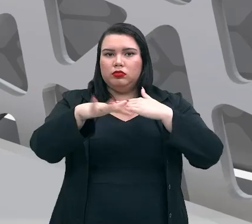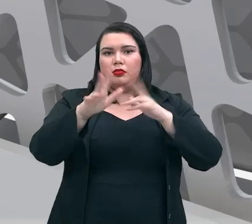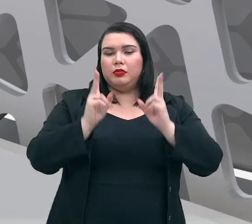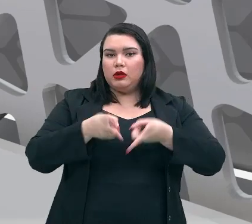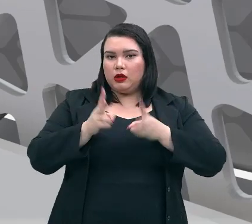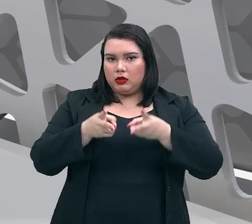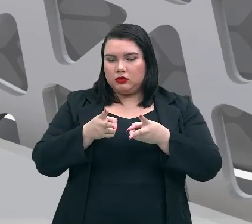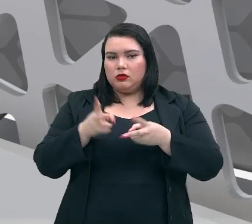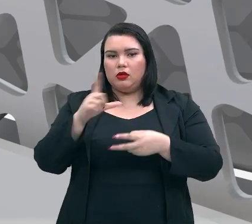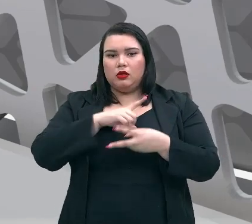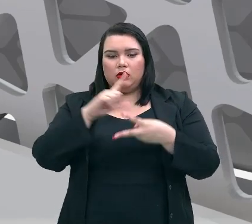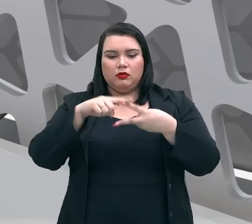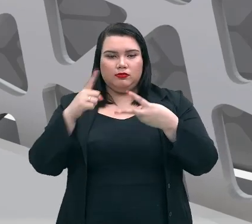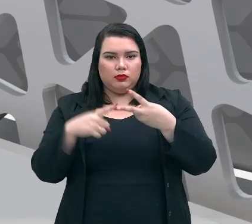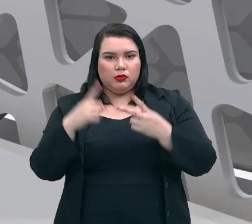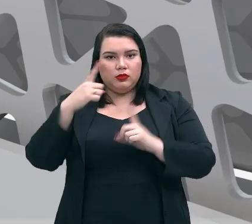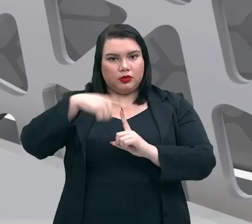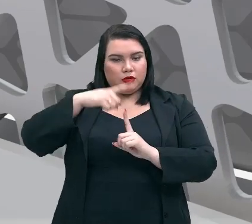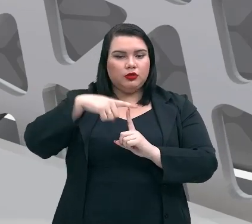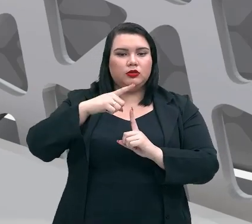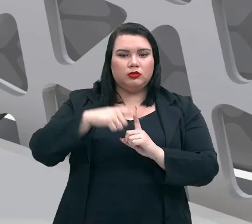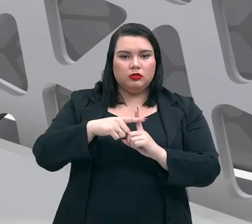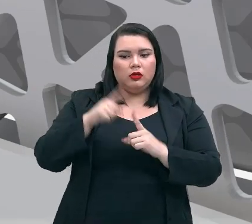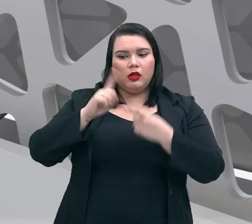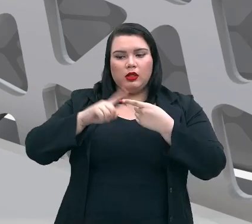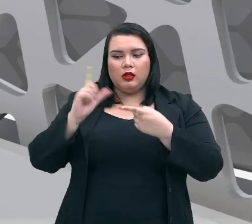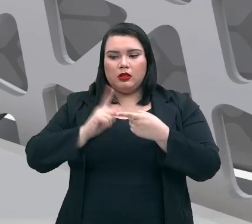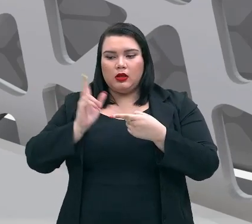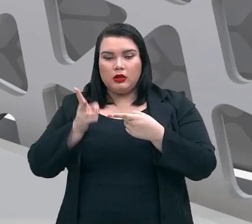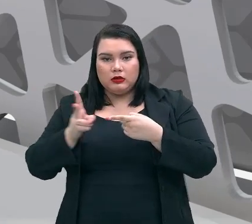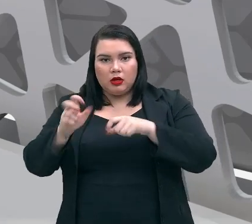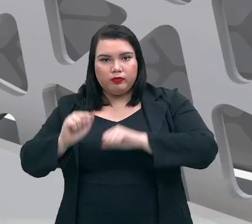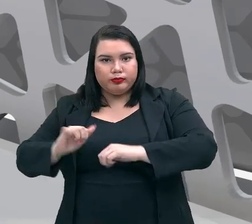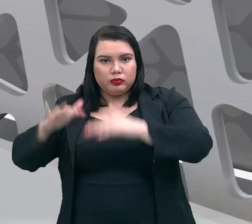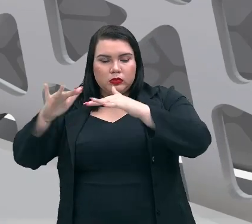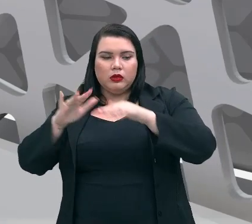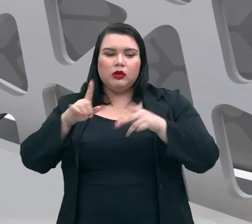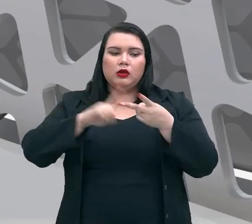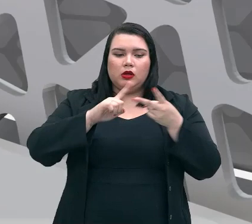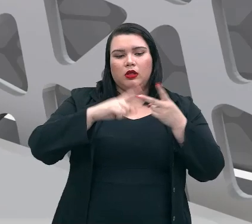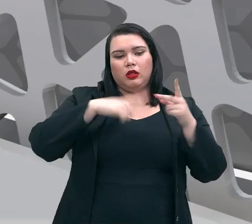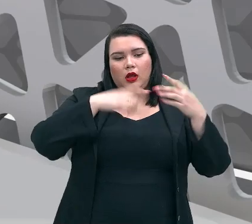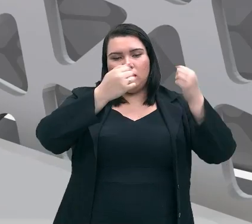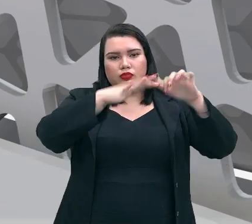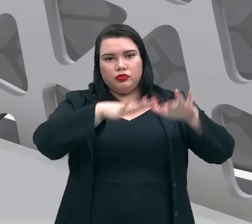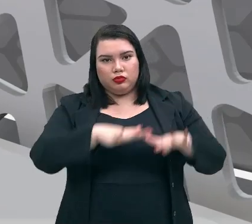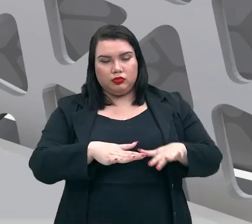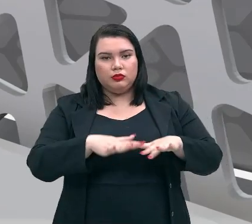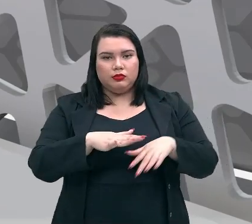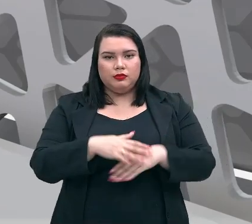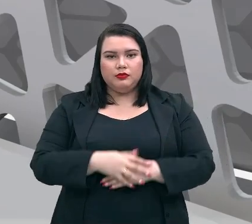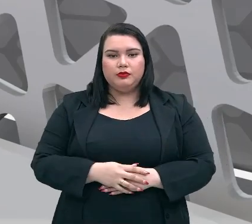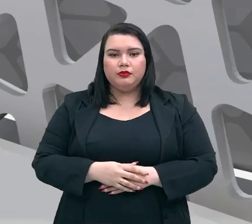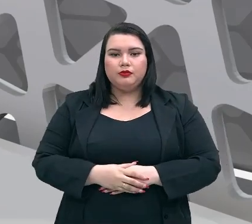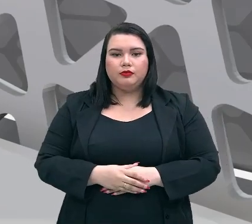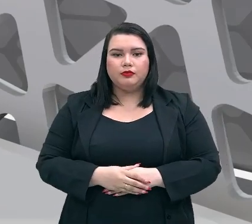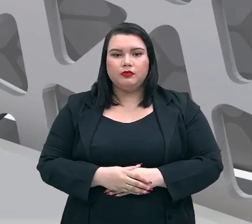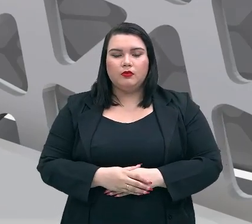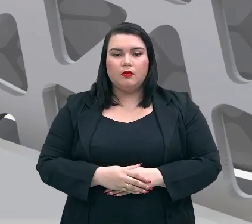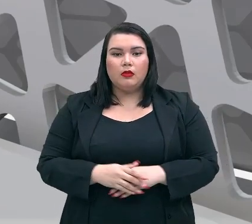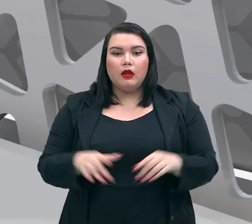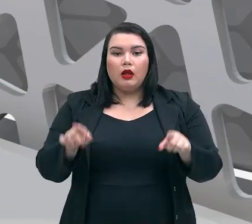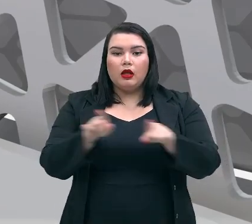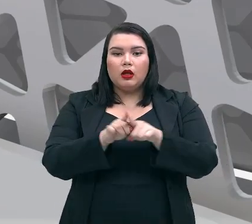que secam totalmente e os rios que estão sempre com água, tá certo? Além disso, a gente também vai estudar essa parte